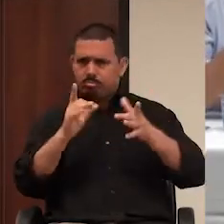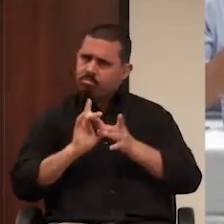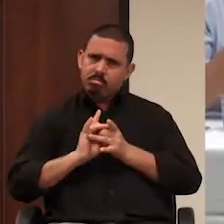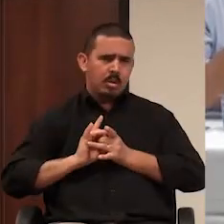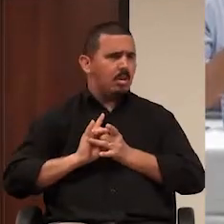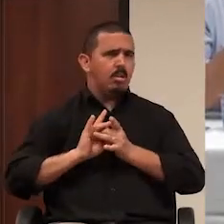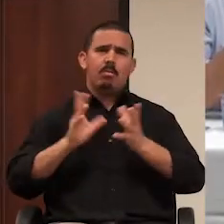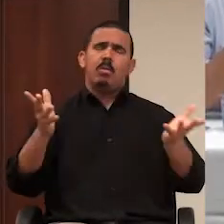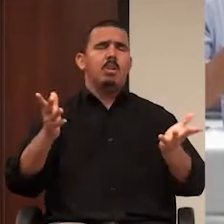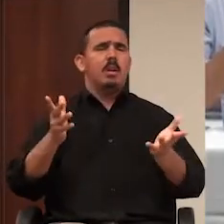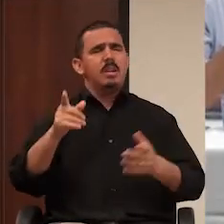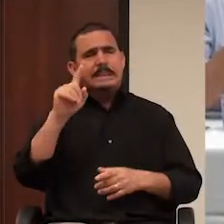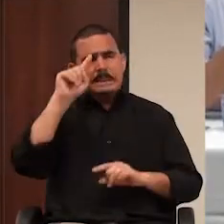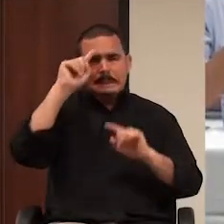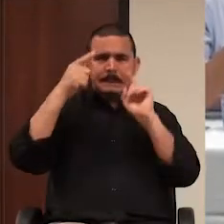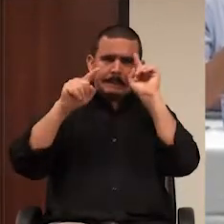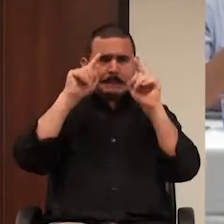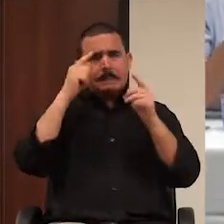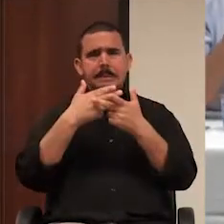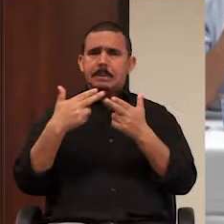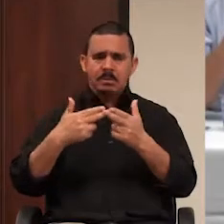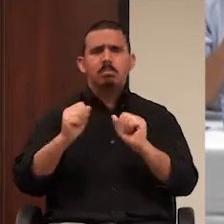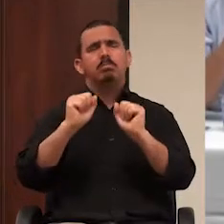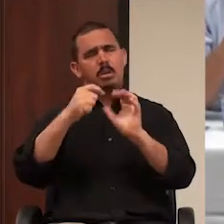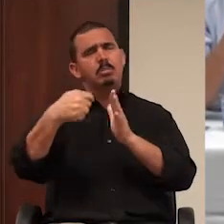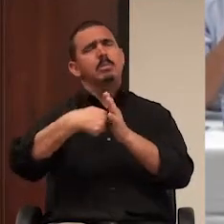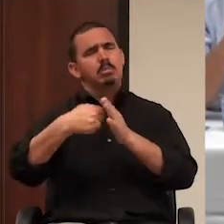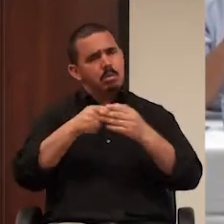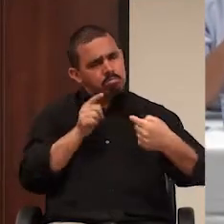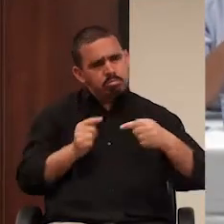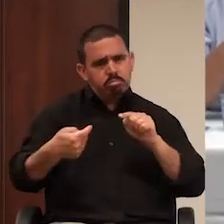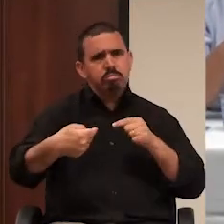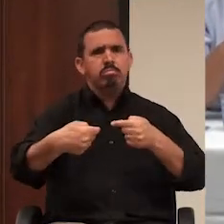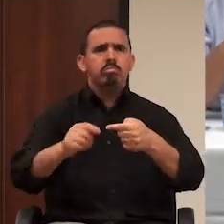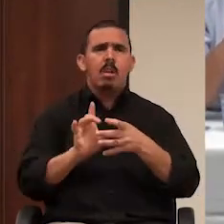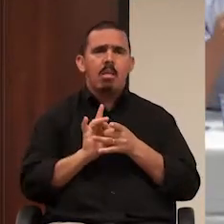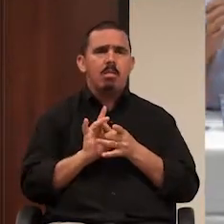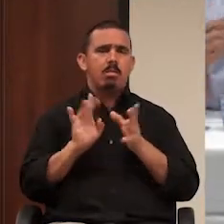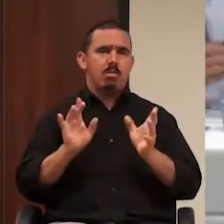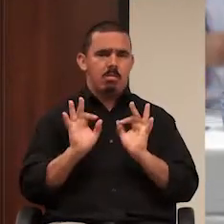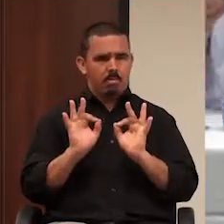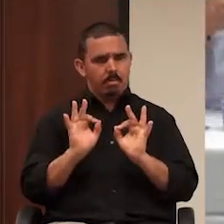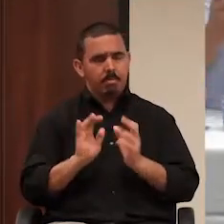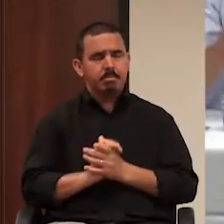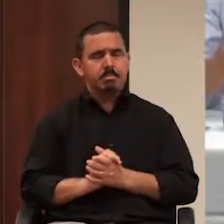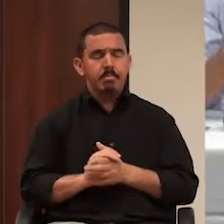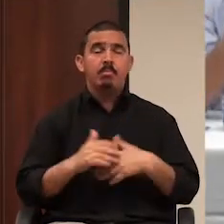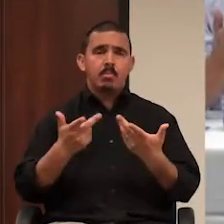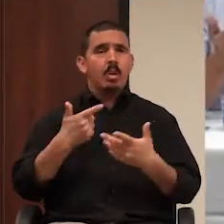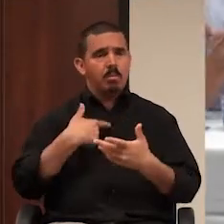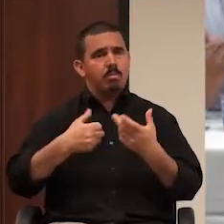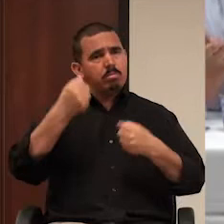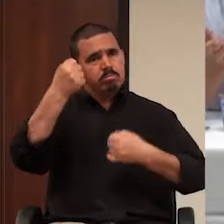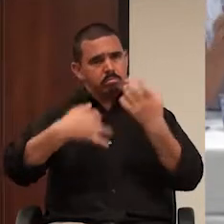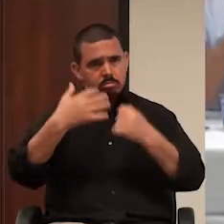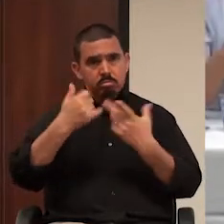aqui para discutir qualquer coisa, qualquer conceito, tá certo? Então, vou falando, pressupondo